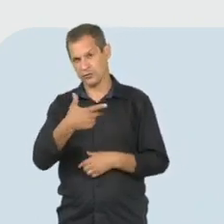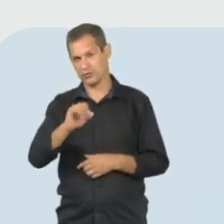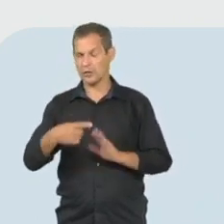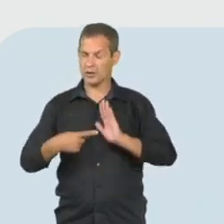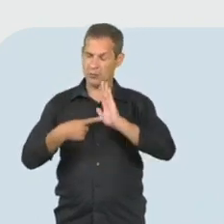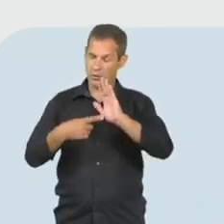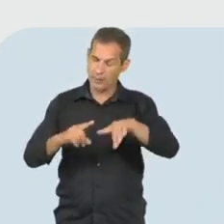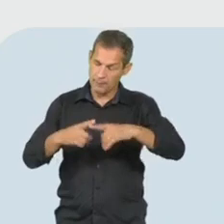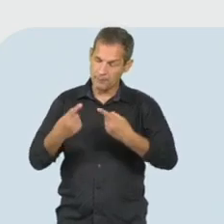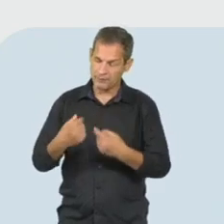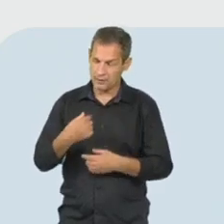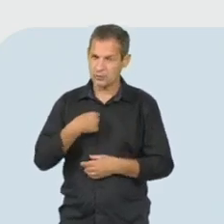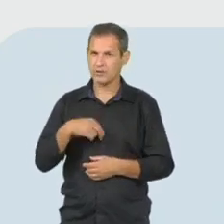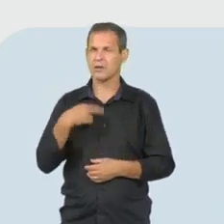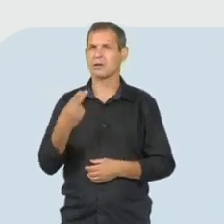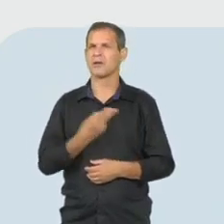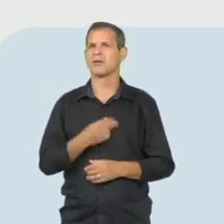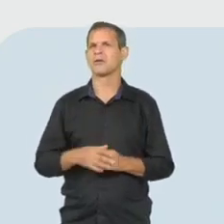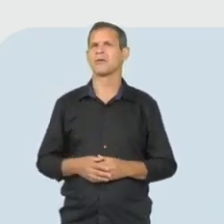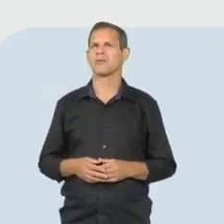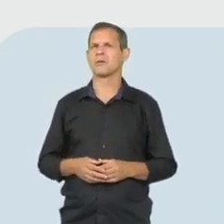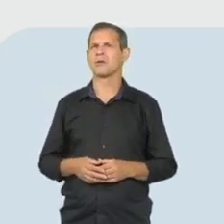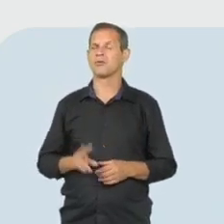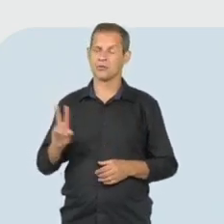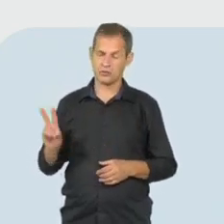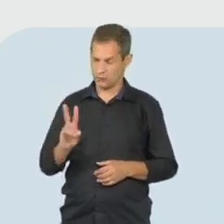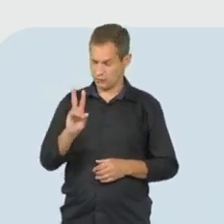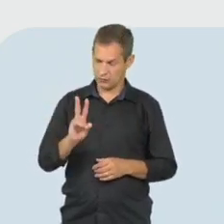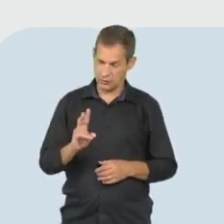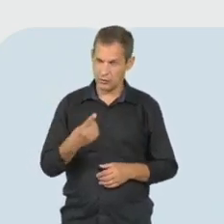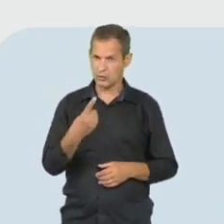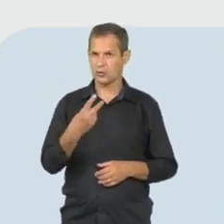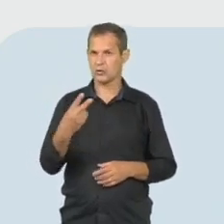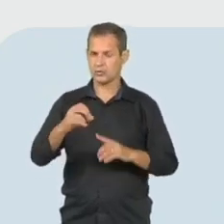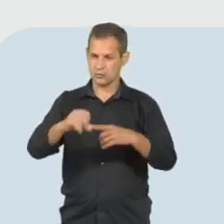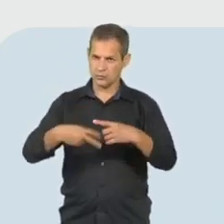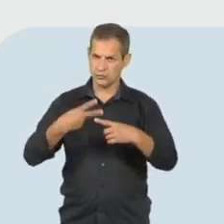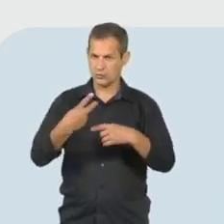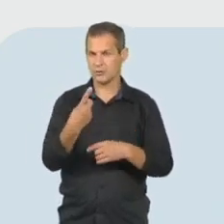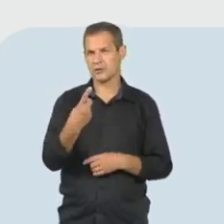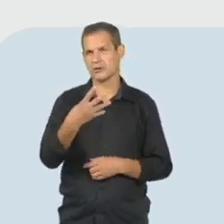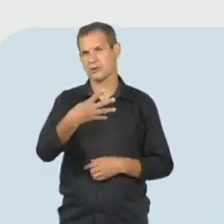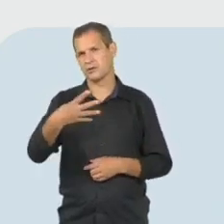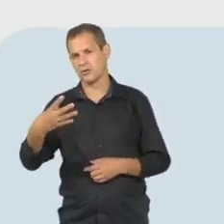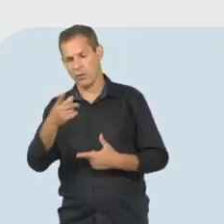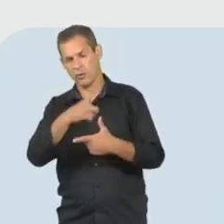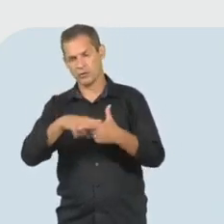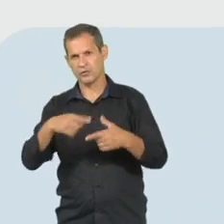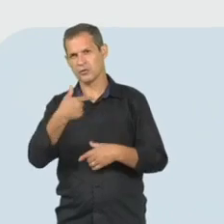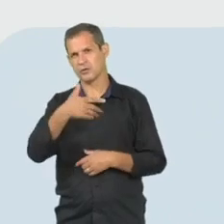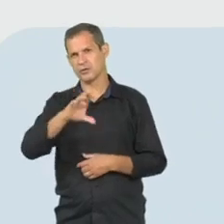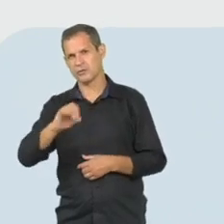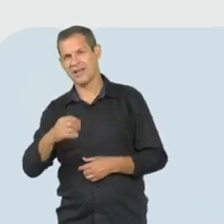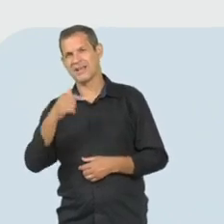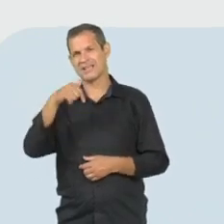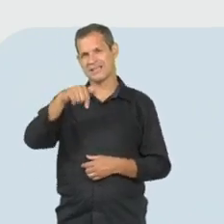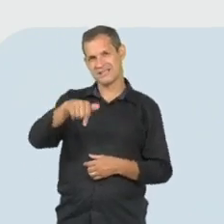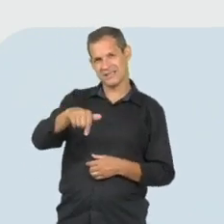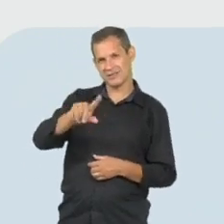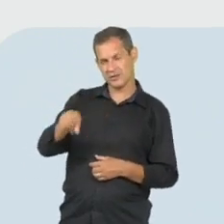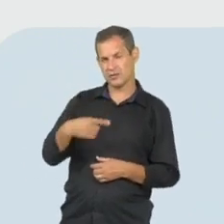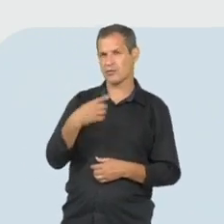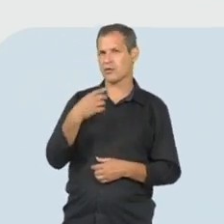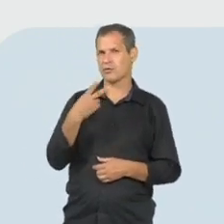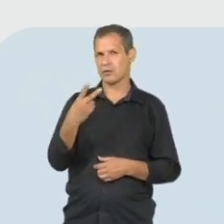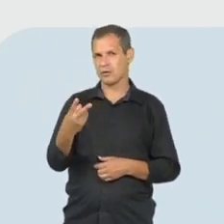eu vou ter aqui o valor 12 elevado ao quadrado é 144, dividido por 20 dá